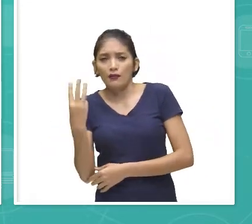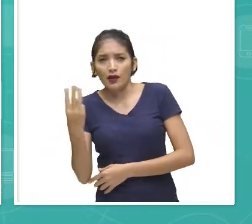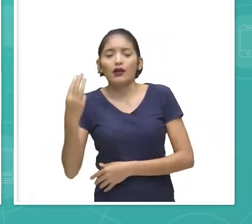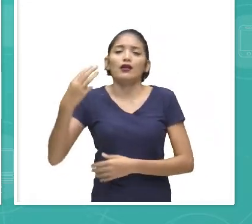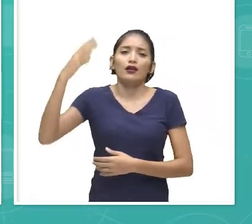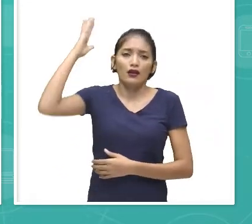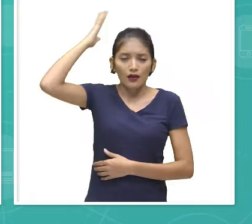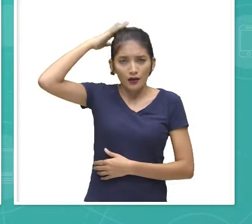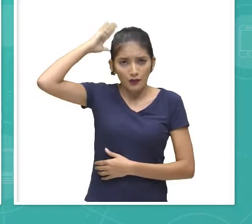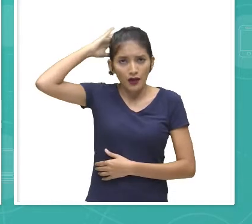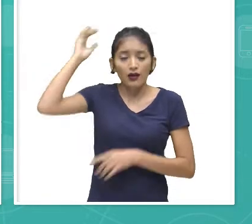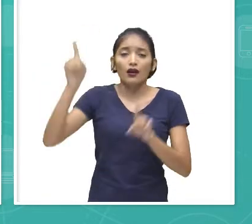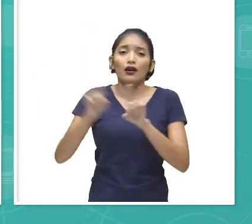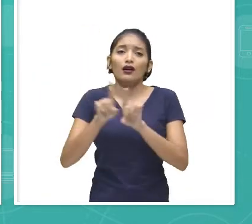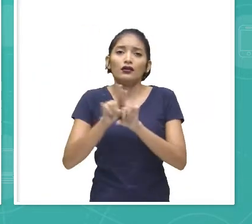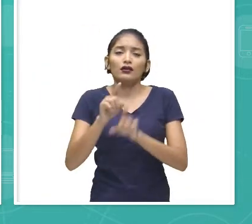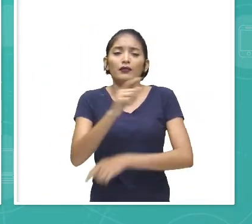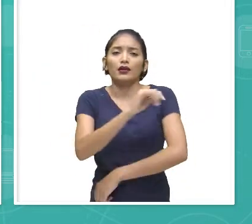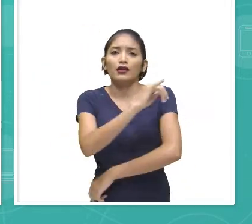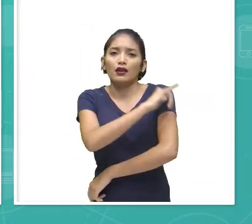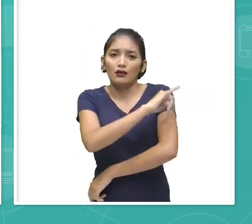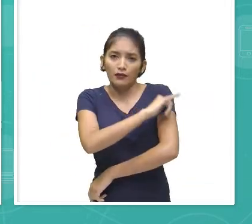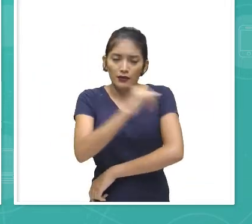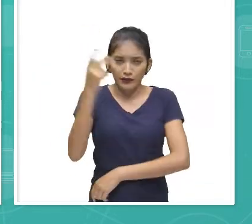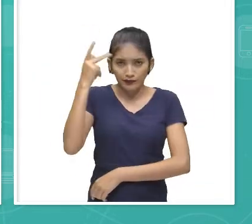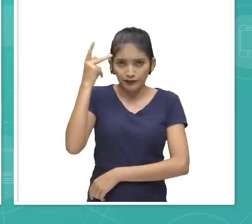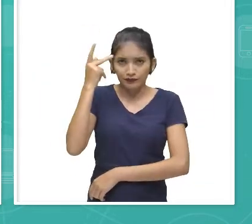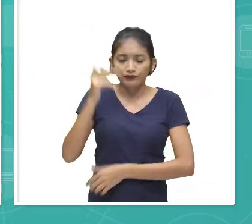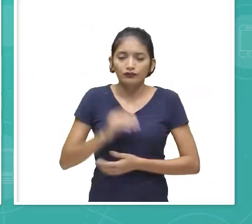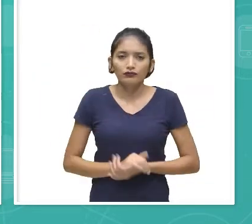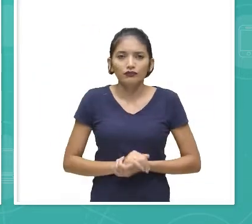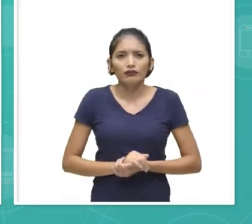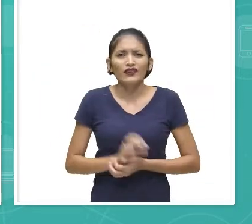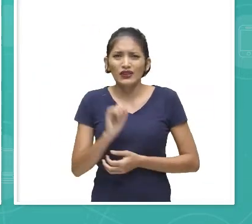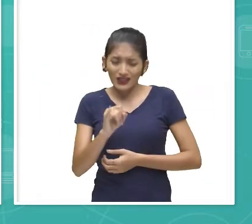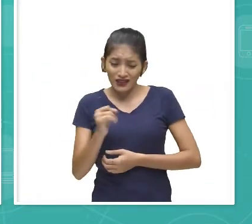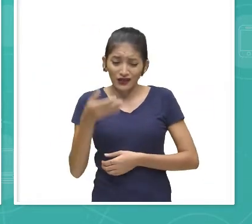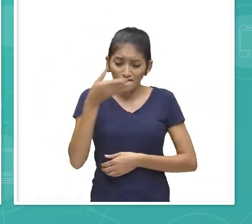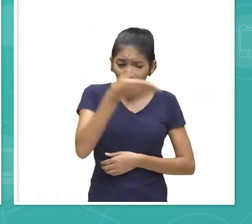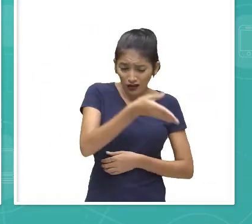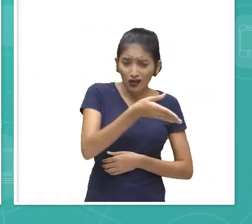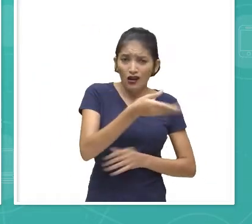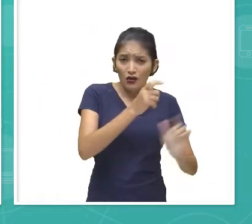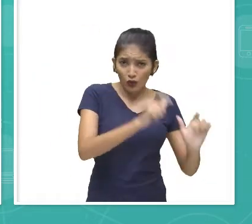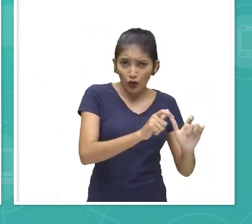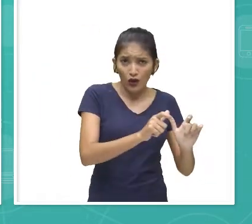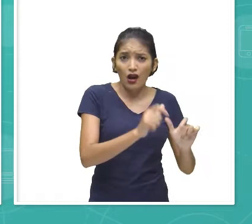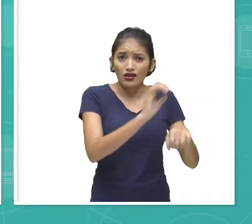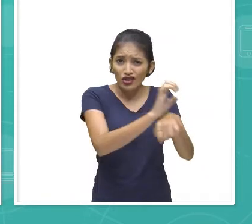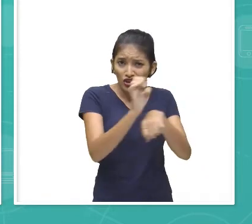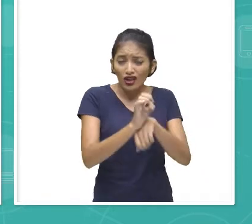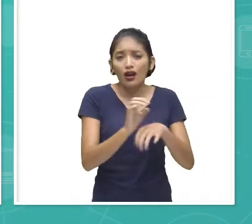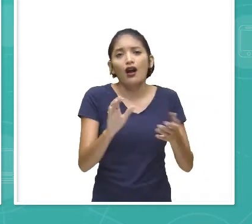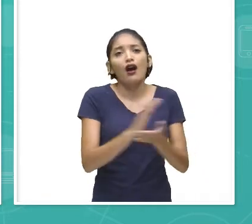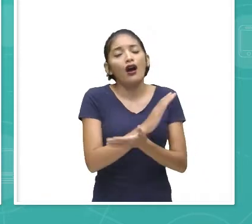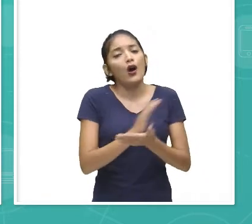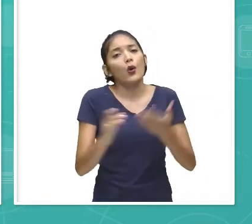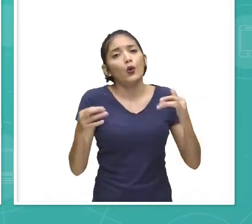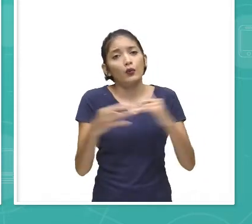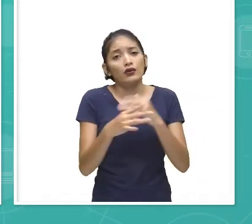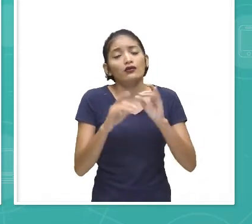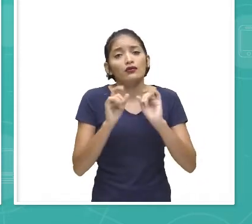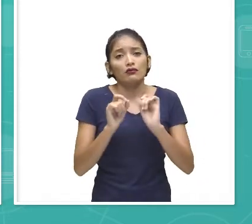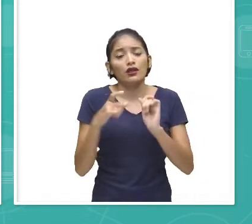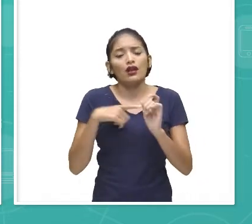de Janeiro e São Paulo. Não por acaso você anda nesses estados e você consegue perceber, principalmente em algumas cidades,